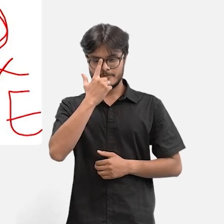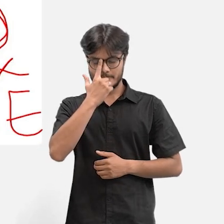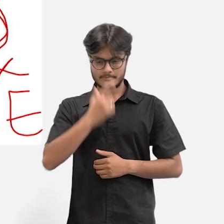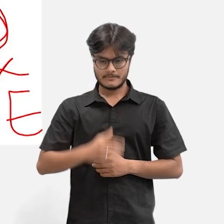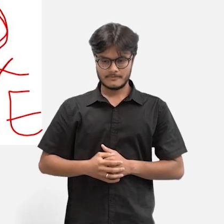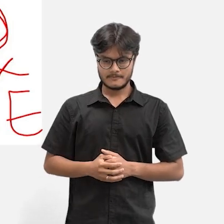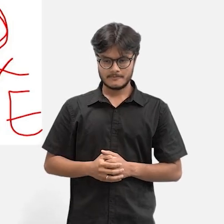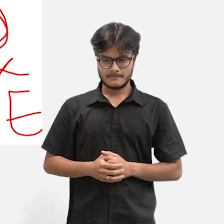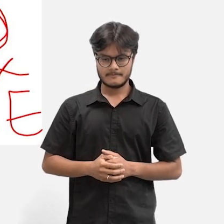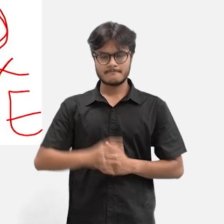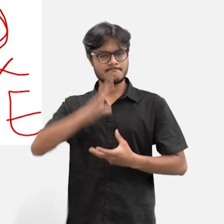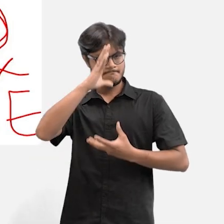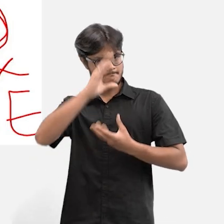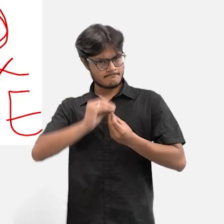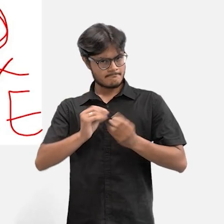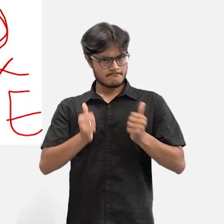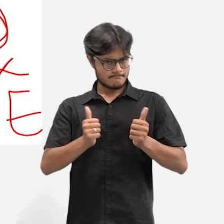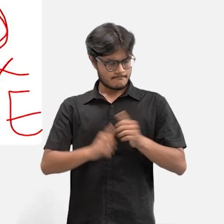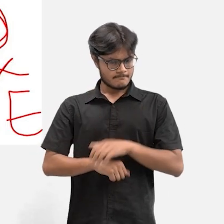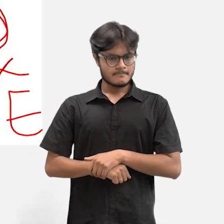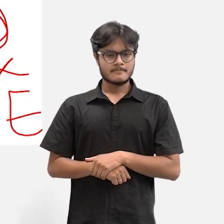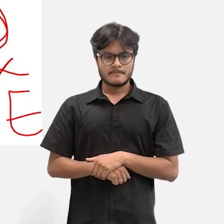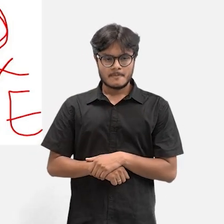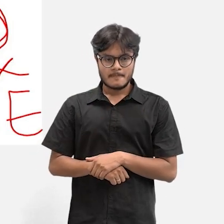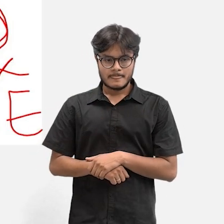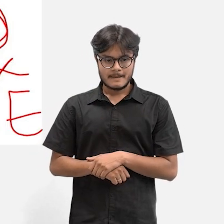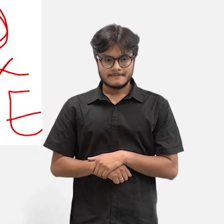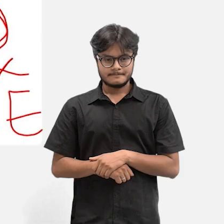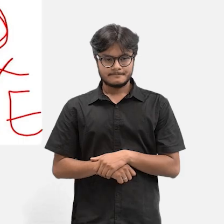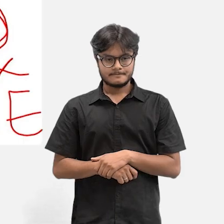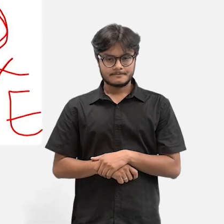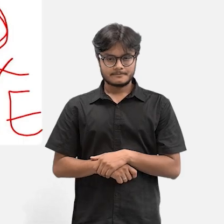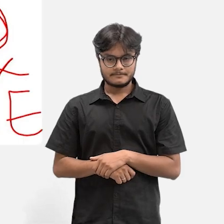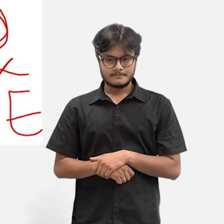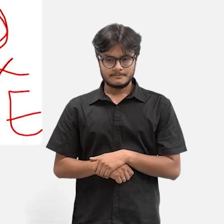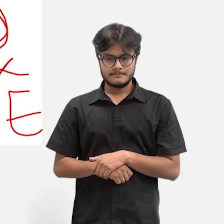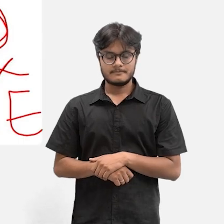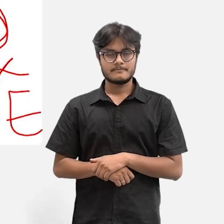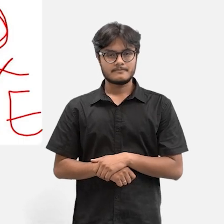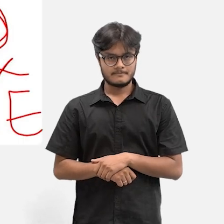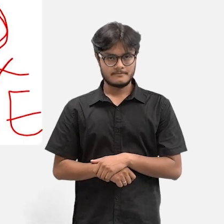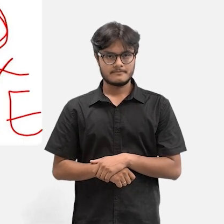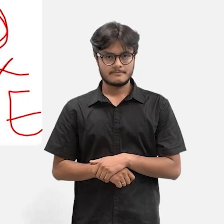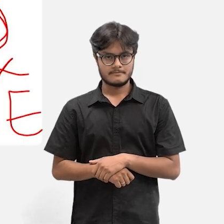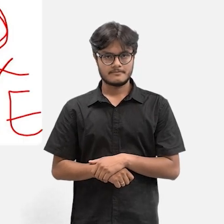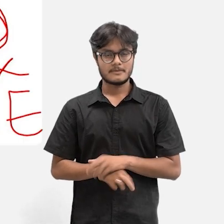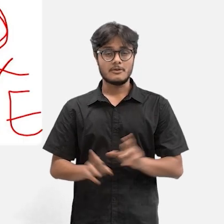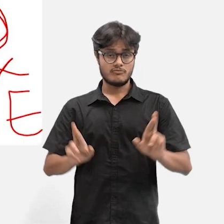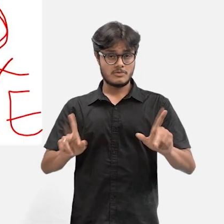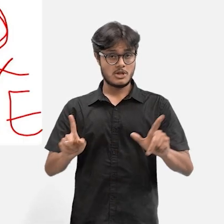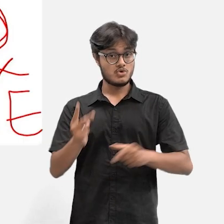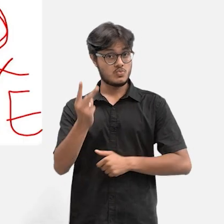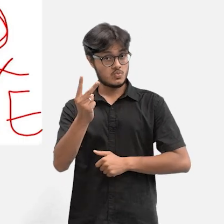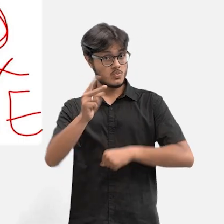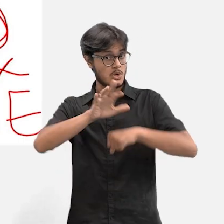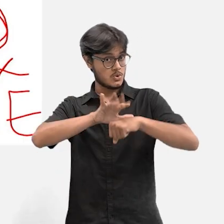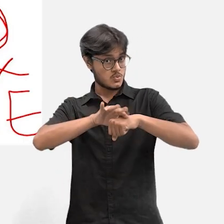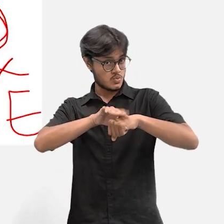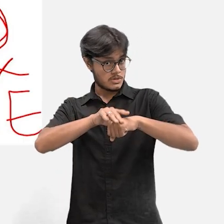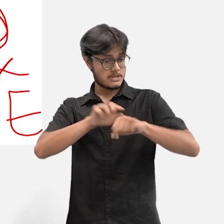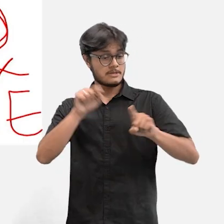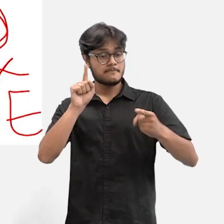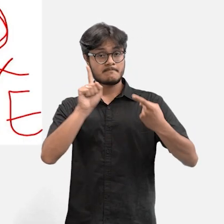cisticercose. Compreenderam? Então, a diferença entre teníase e cisticercose é